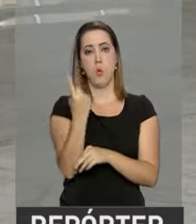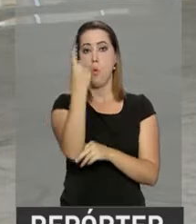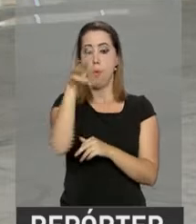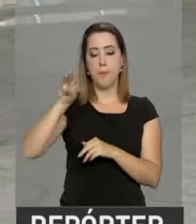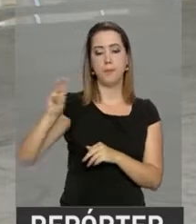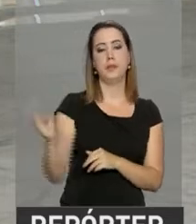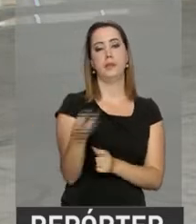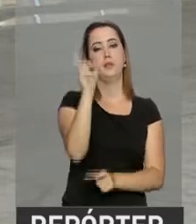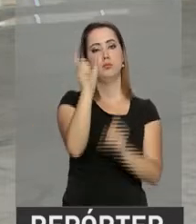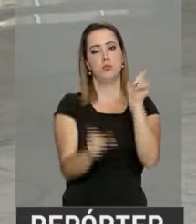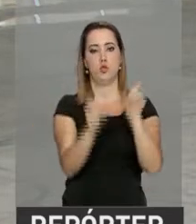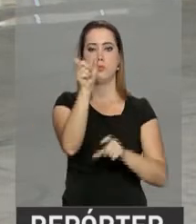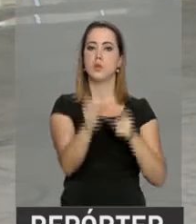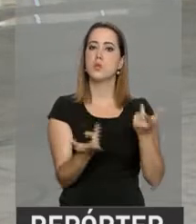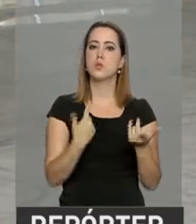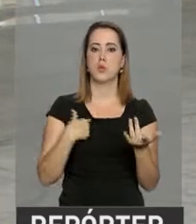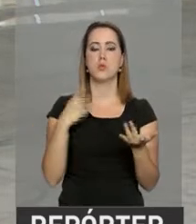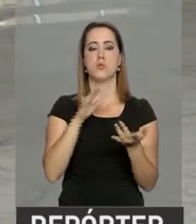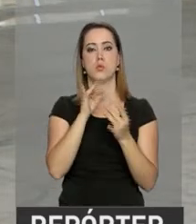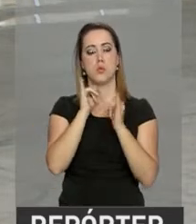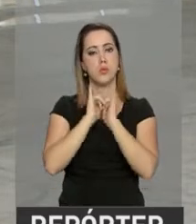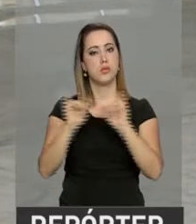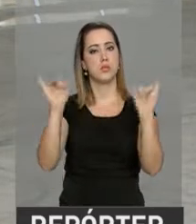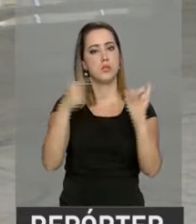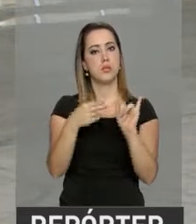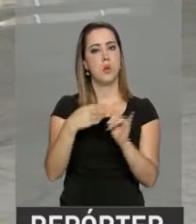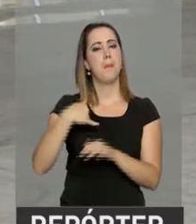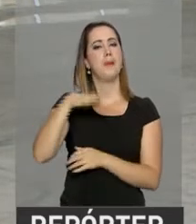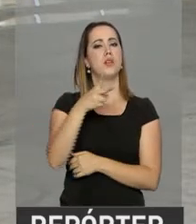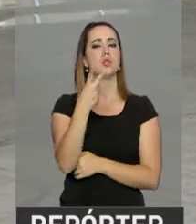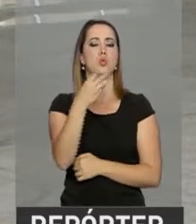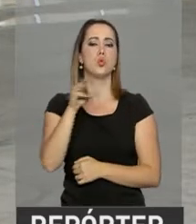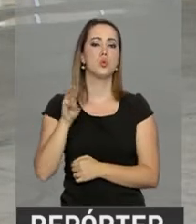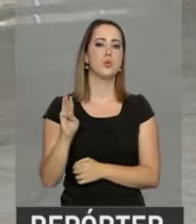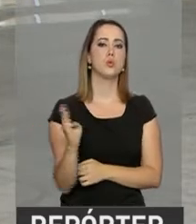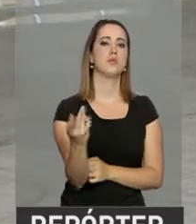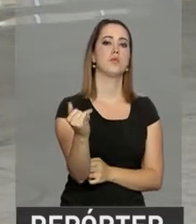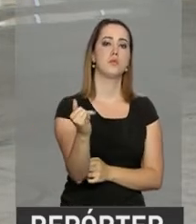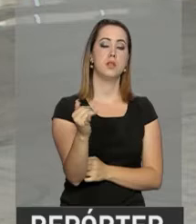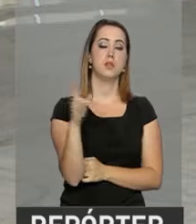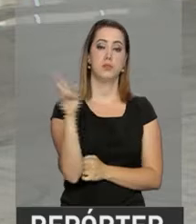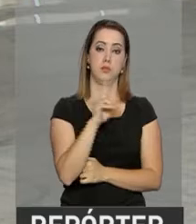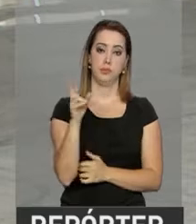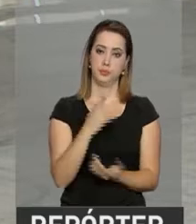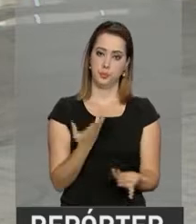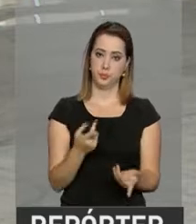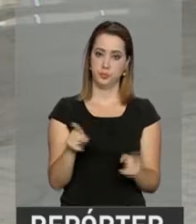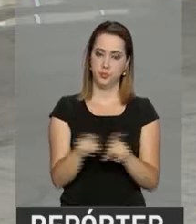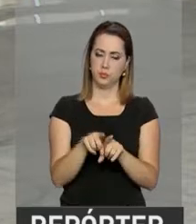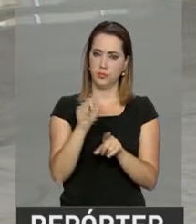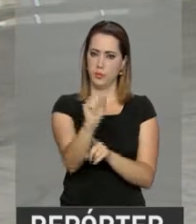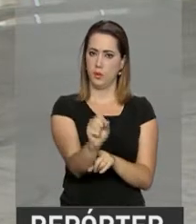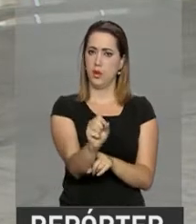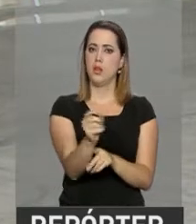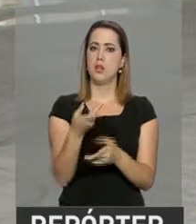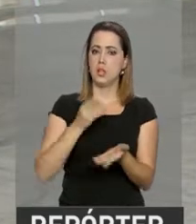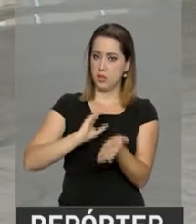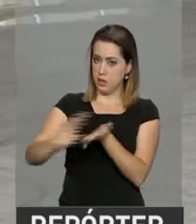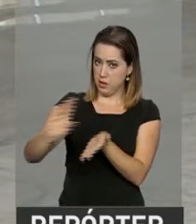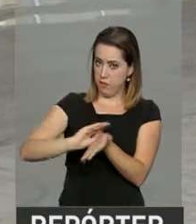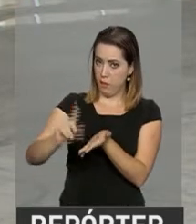milhão e 600 mil contribuintes com mais de 2 bilhões e 300 milhões de reais além dessas restituições